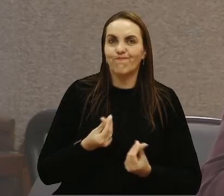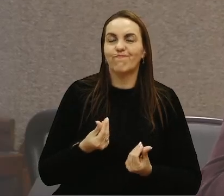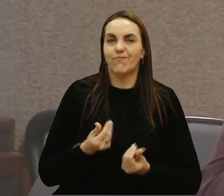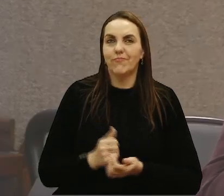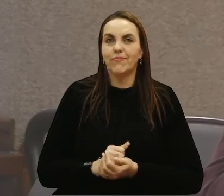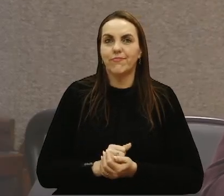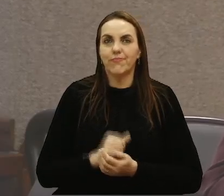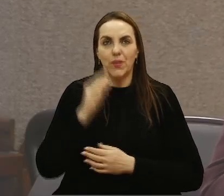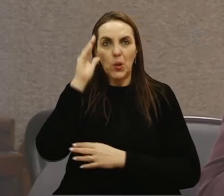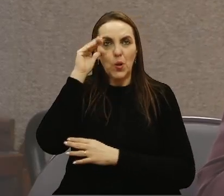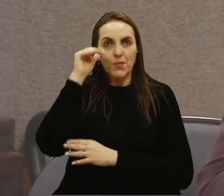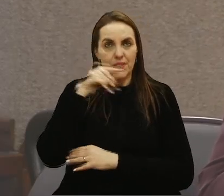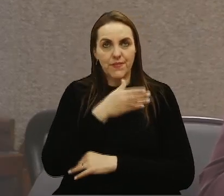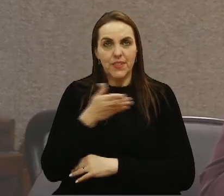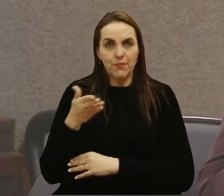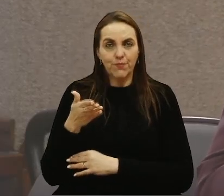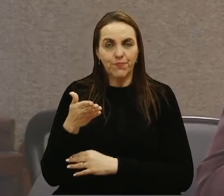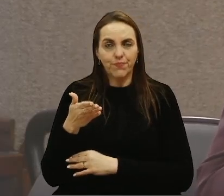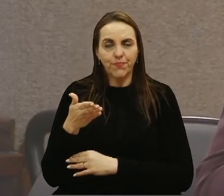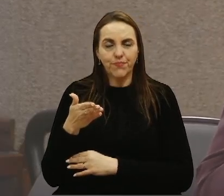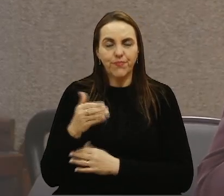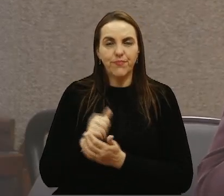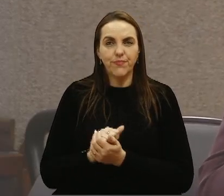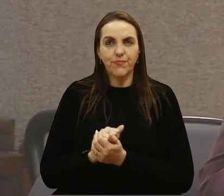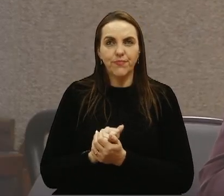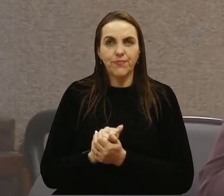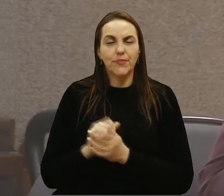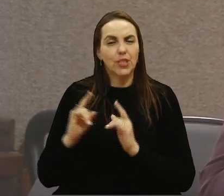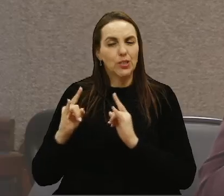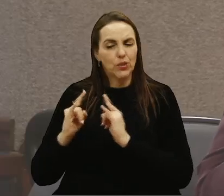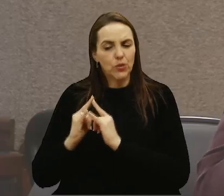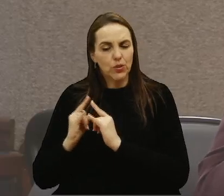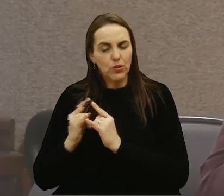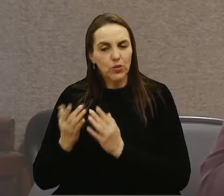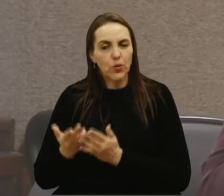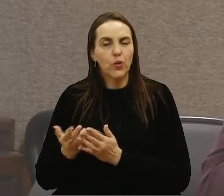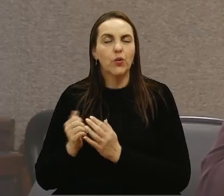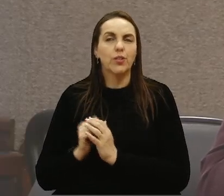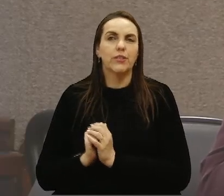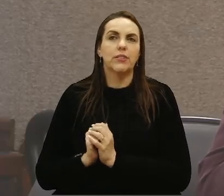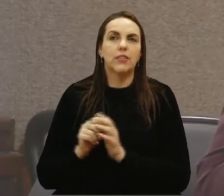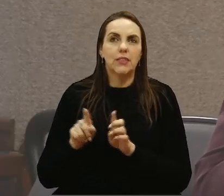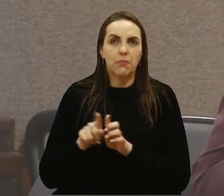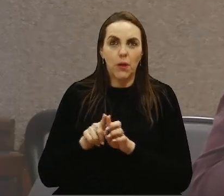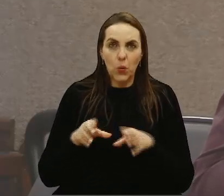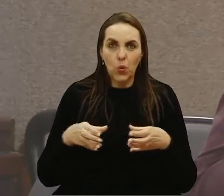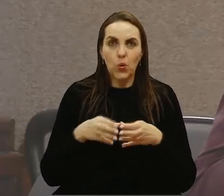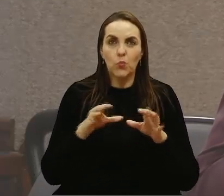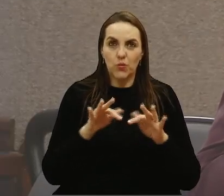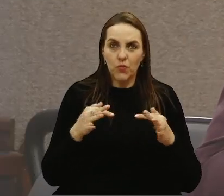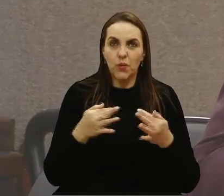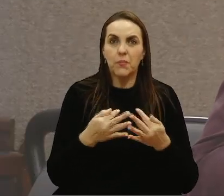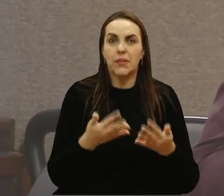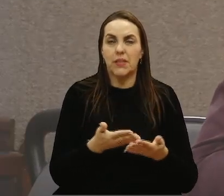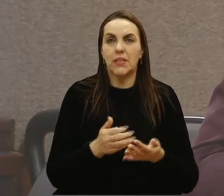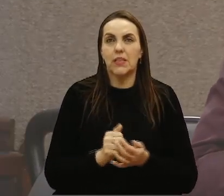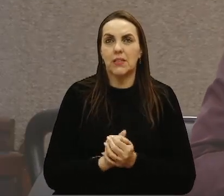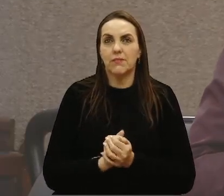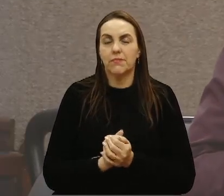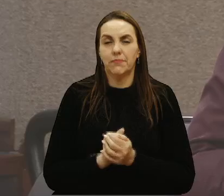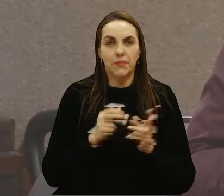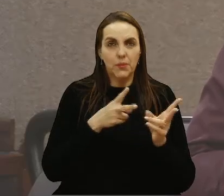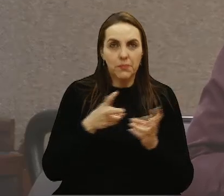gente observa isso, né, nas instituições, nos grupos de família, a